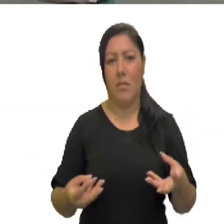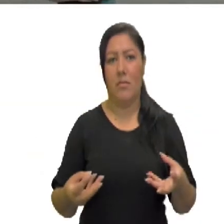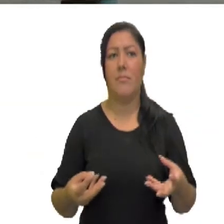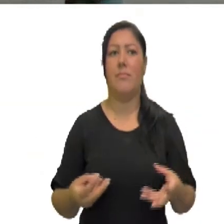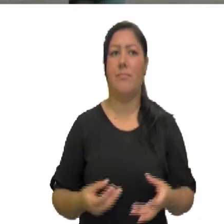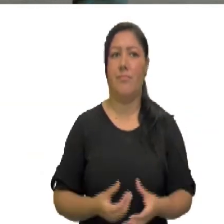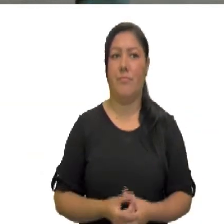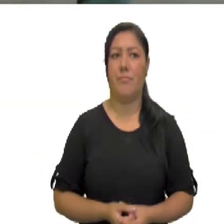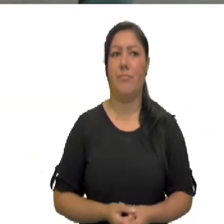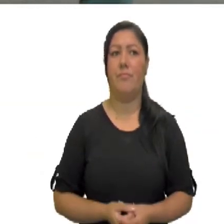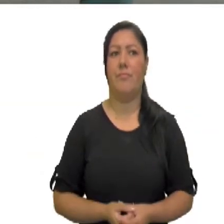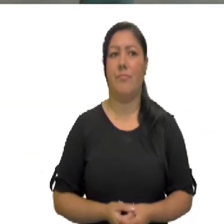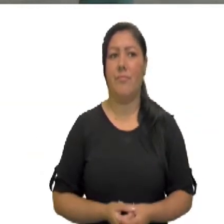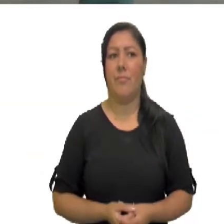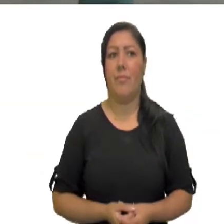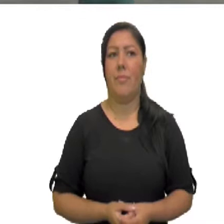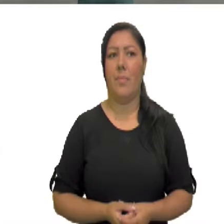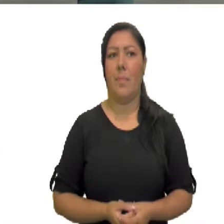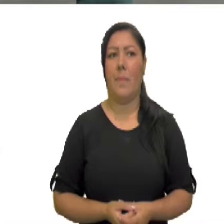flexibilidade. Eles são